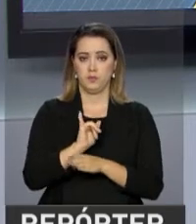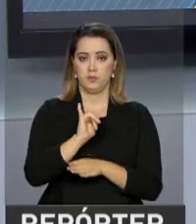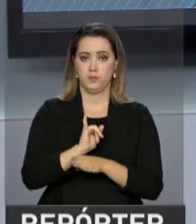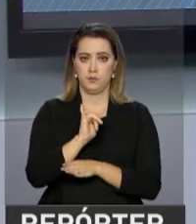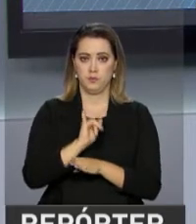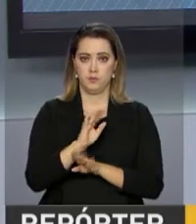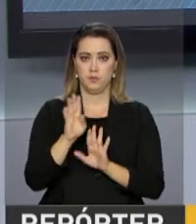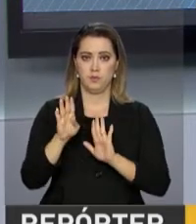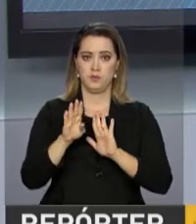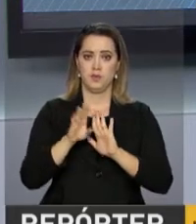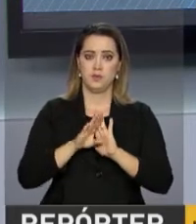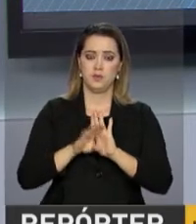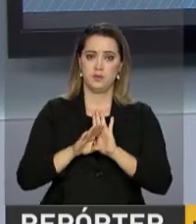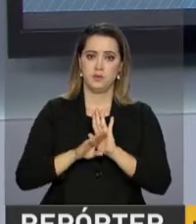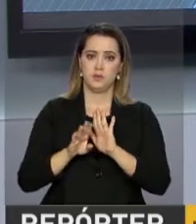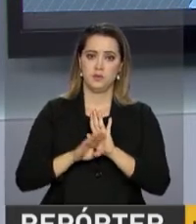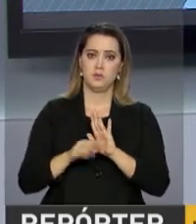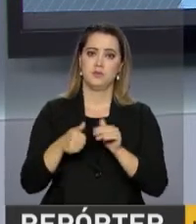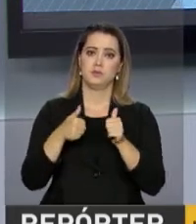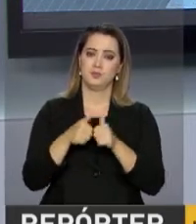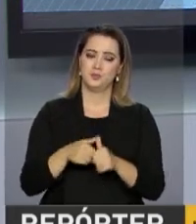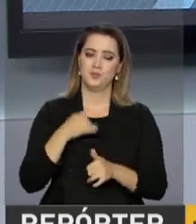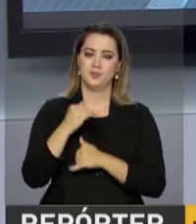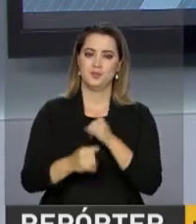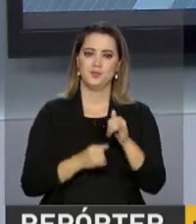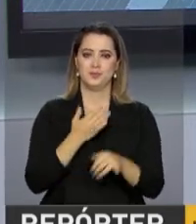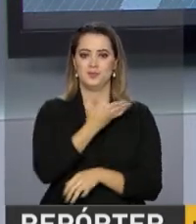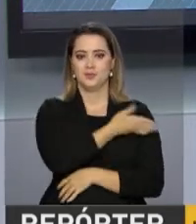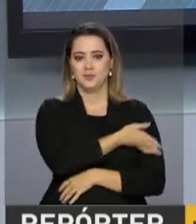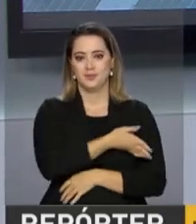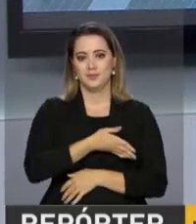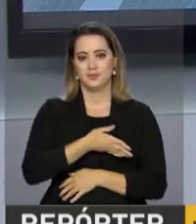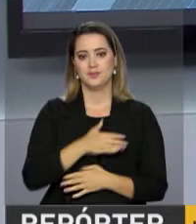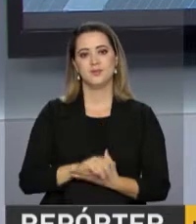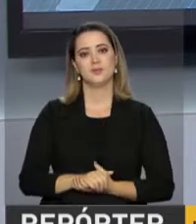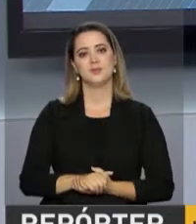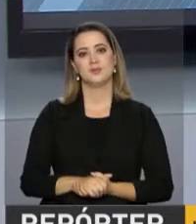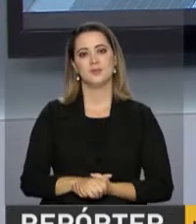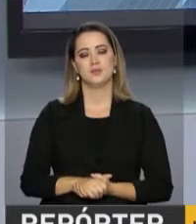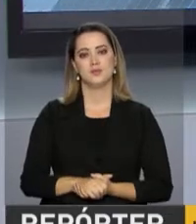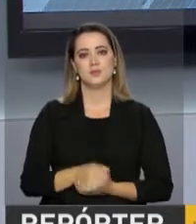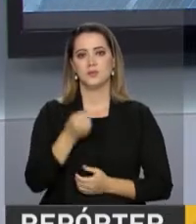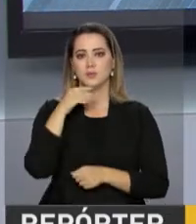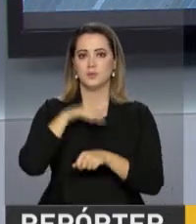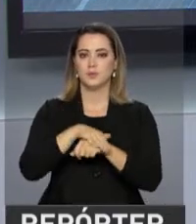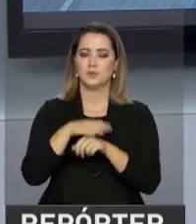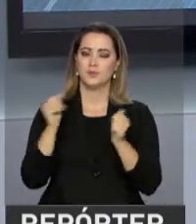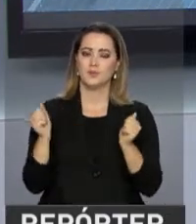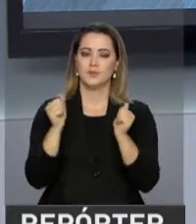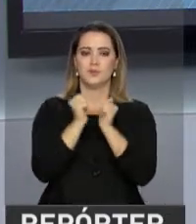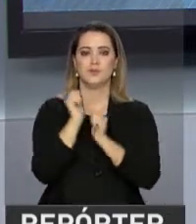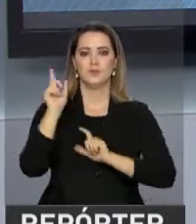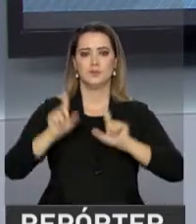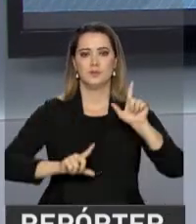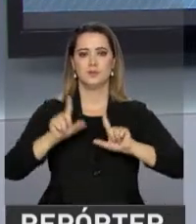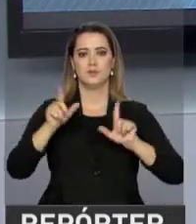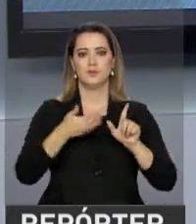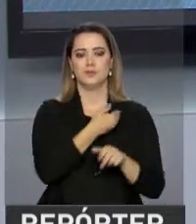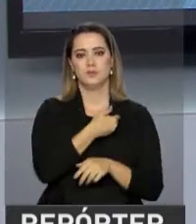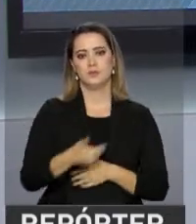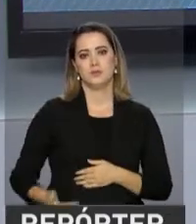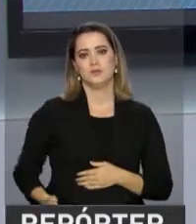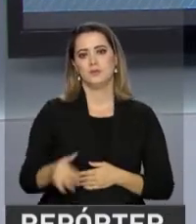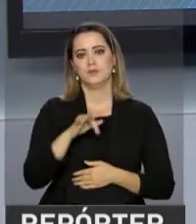reportagens no youtube e toda a nossa programação está disponível na internet uma boa noite pra você e continue com a gente